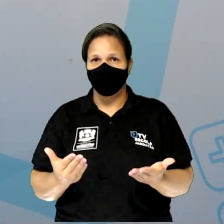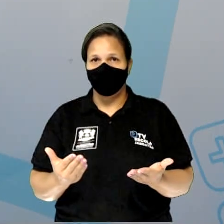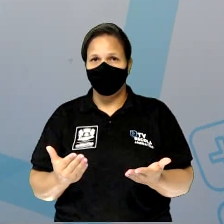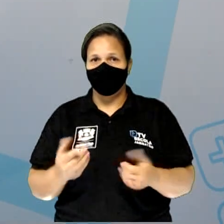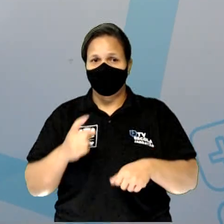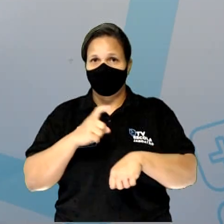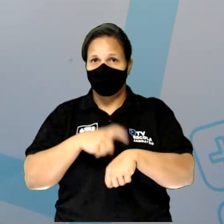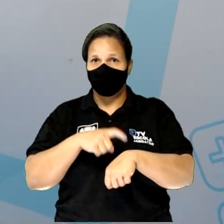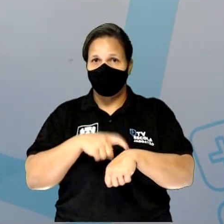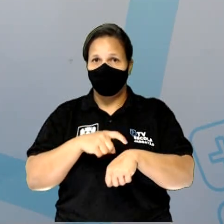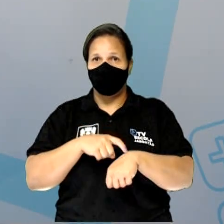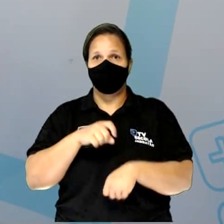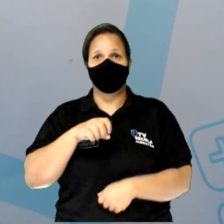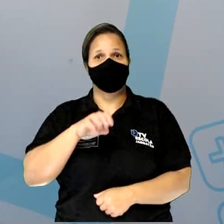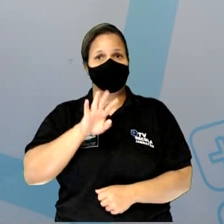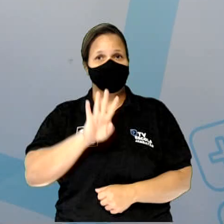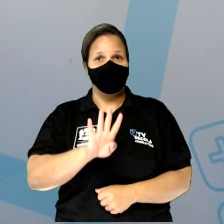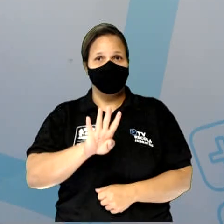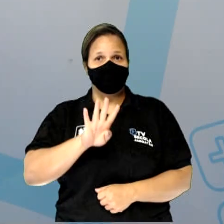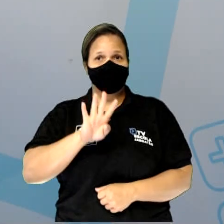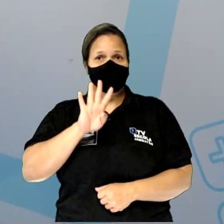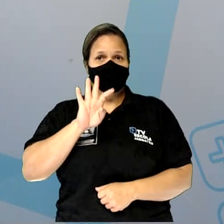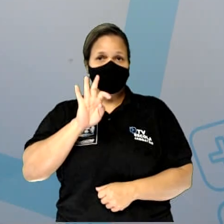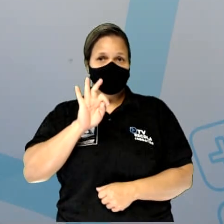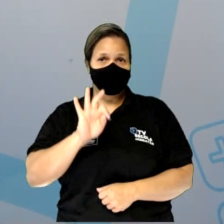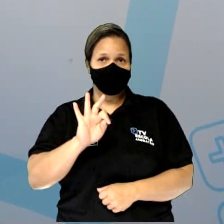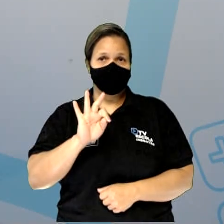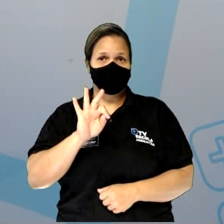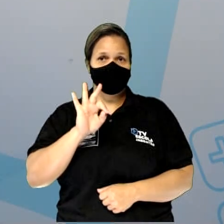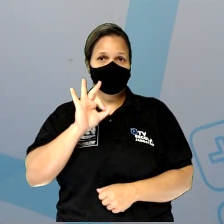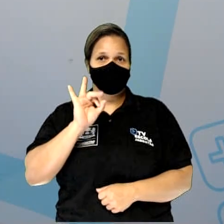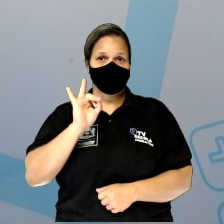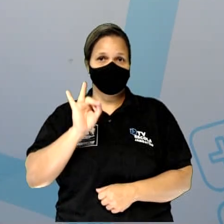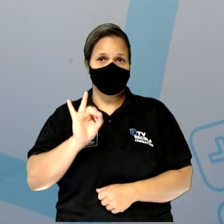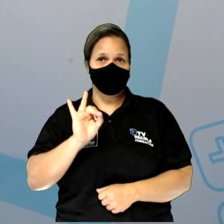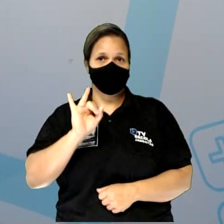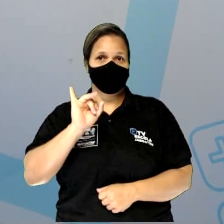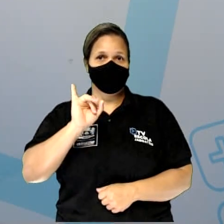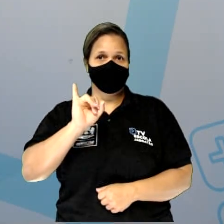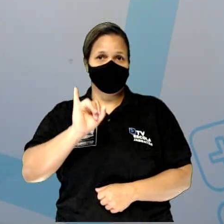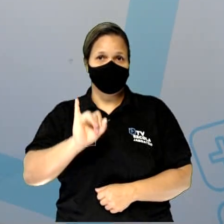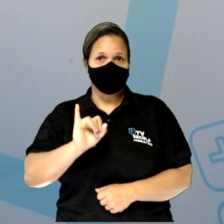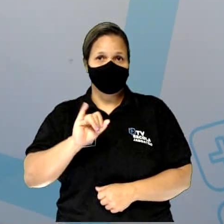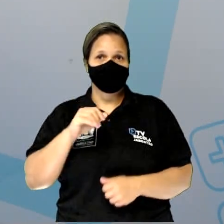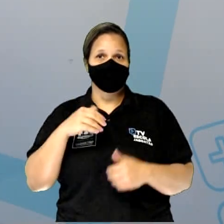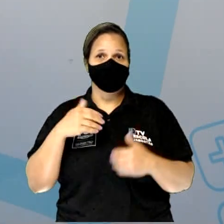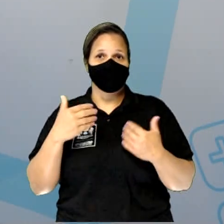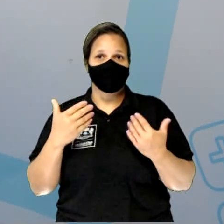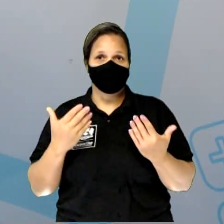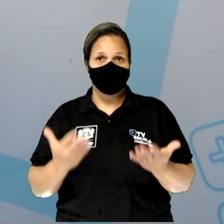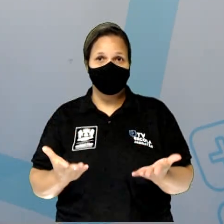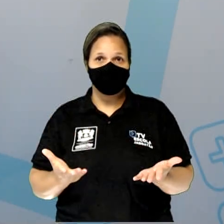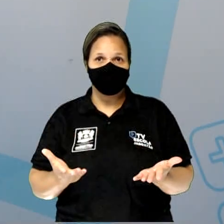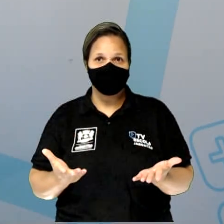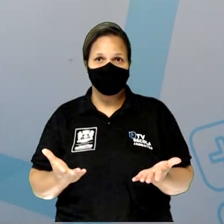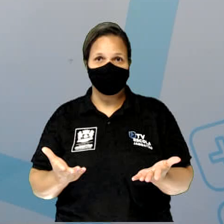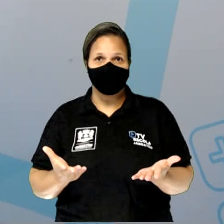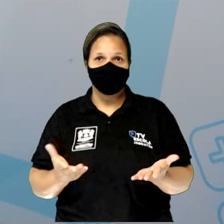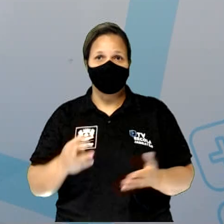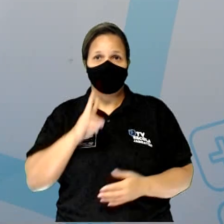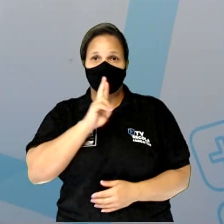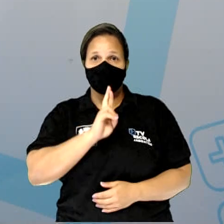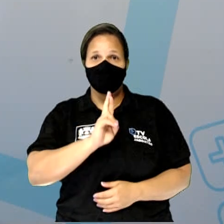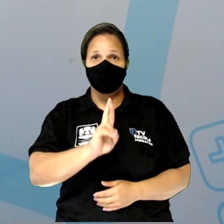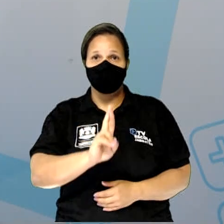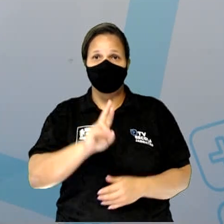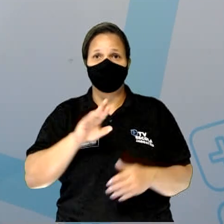Tempo: 5, 4, 3, 2, 1. Ótimo. Se a sua